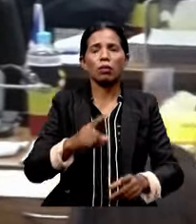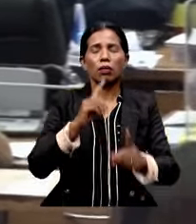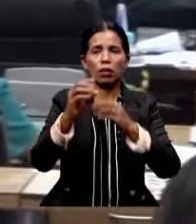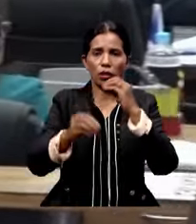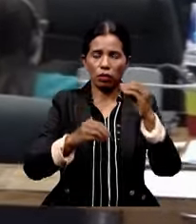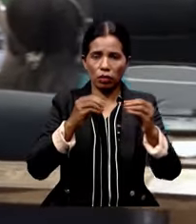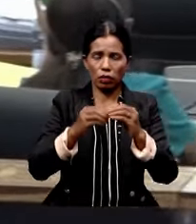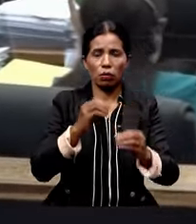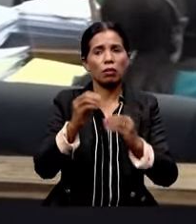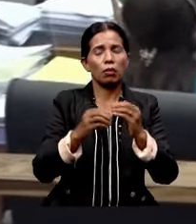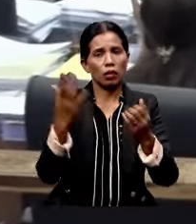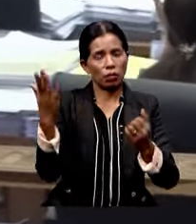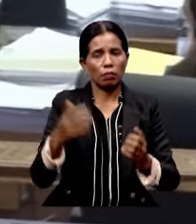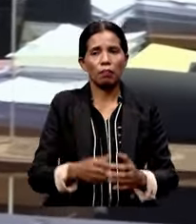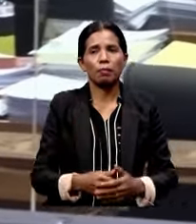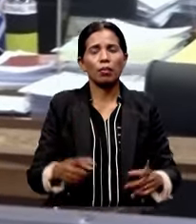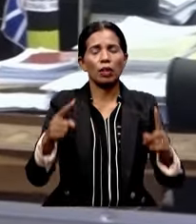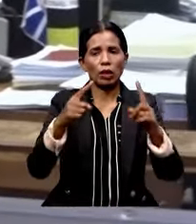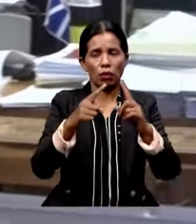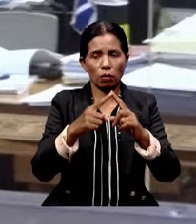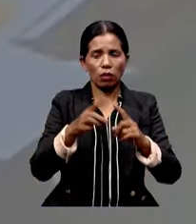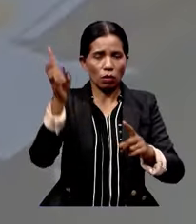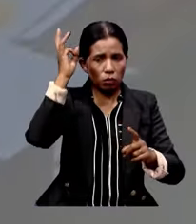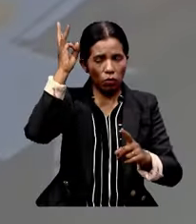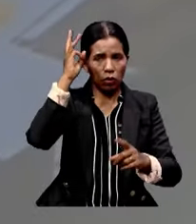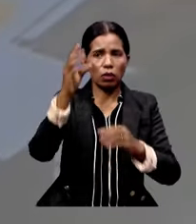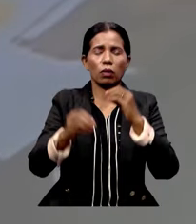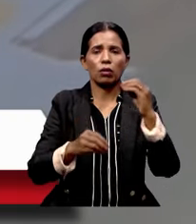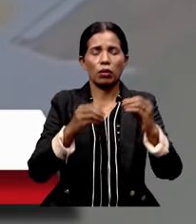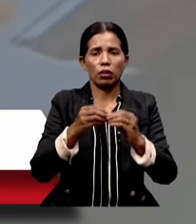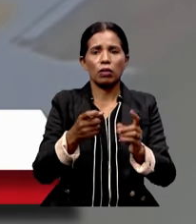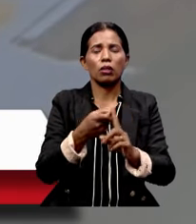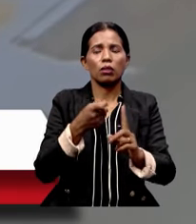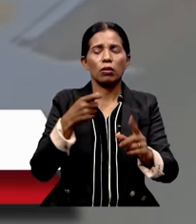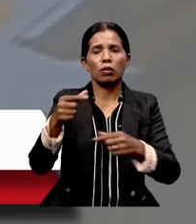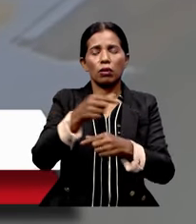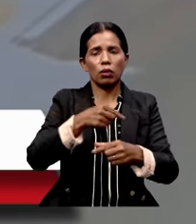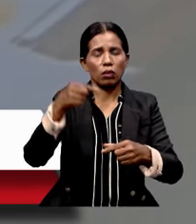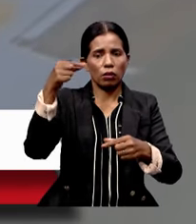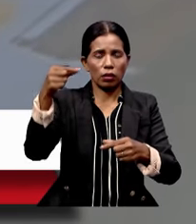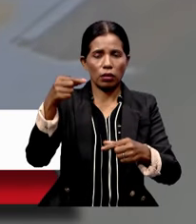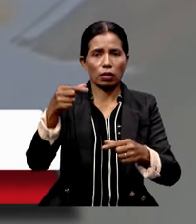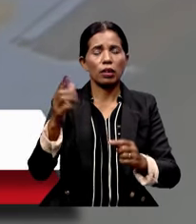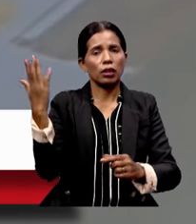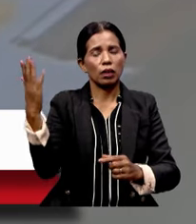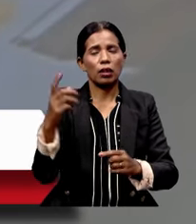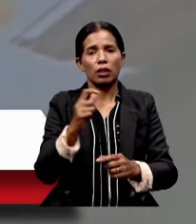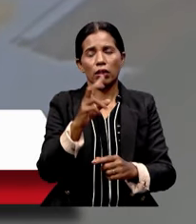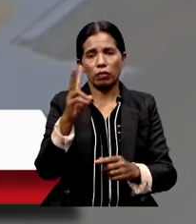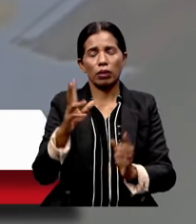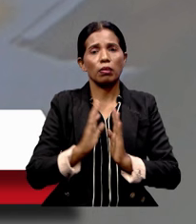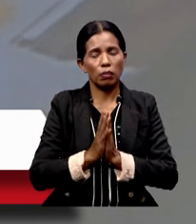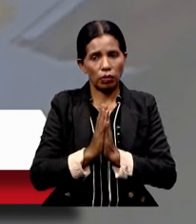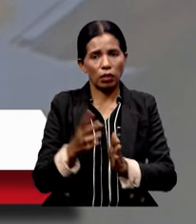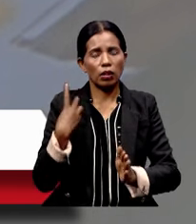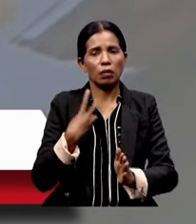ba questão refere. Tu agora preocupa nebe mak fosai husi global new light of Myanmar. A minha precisa